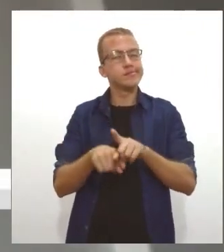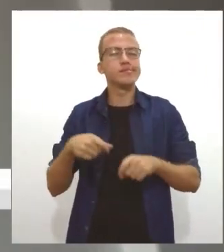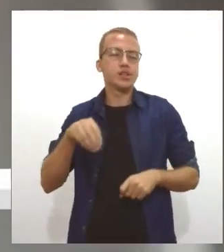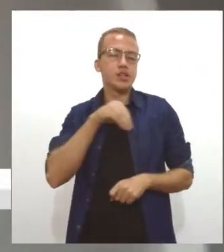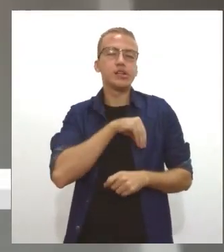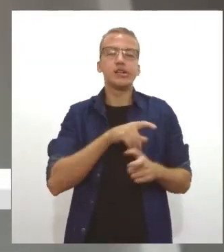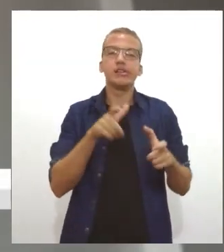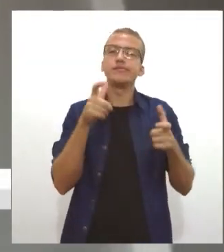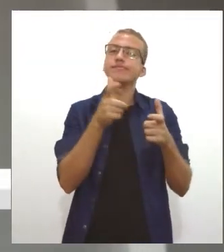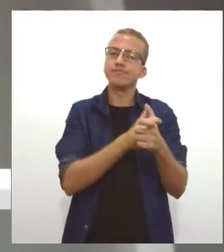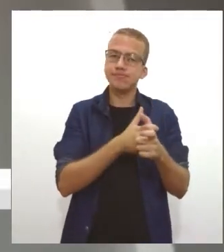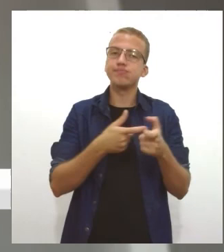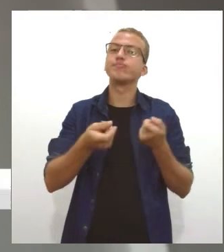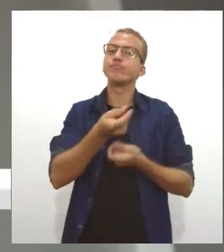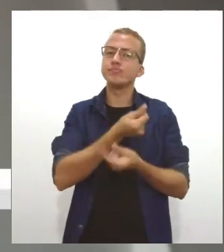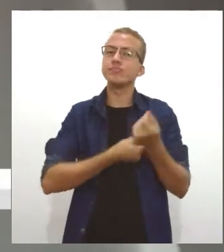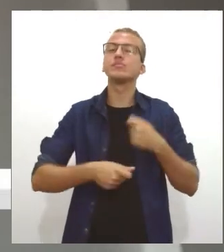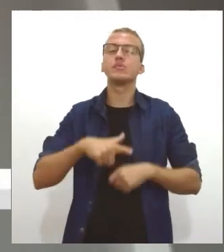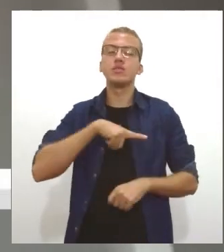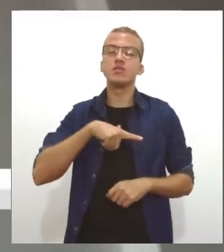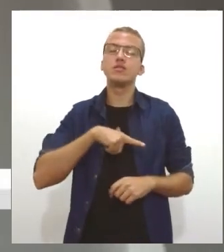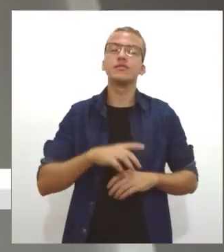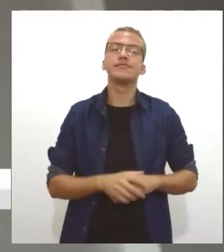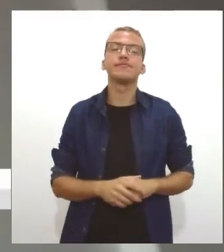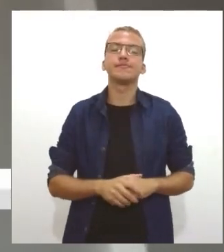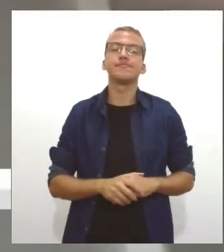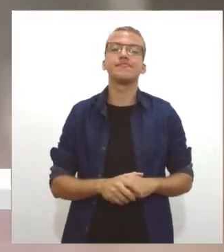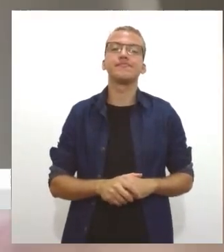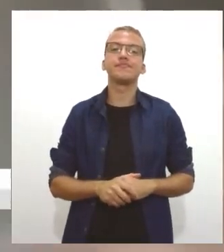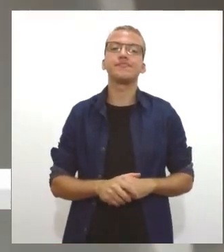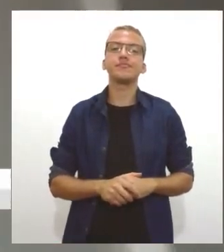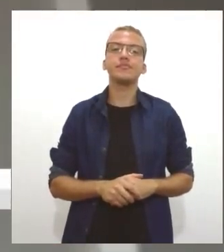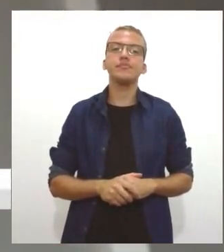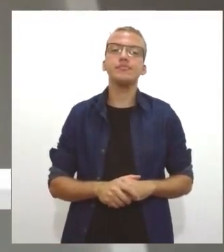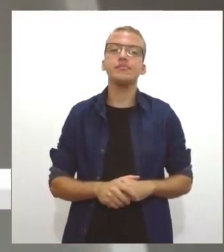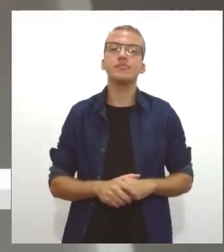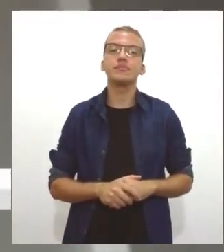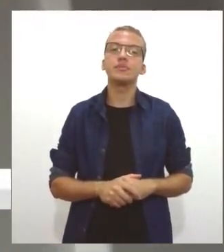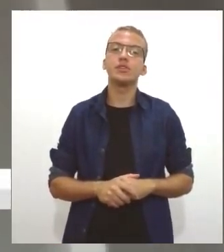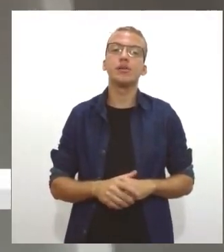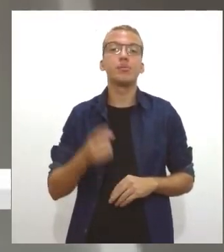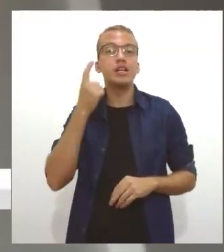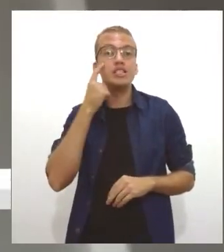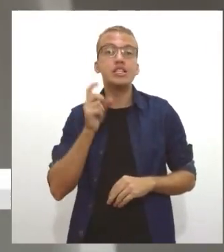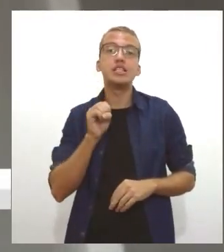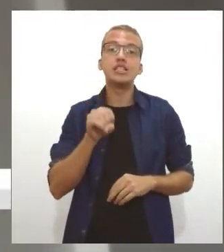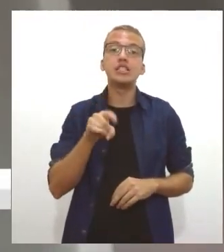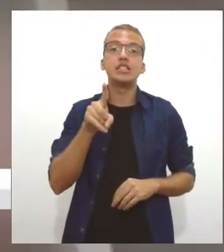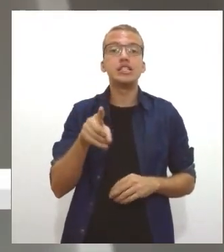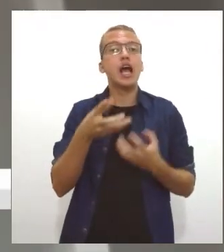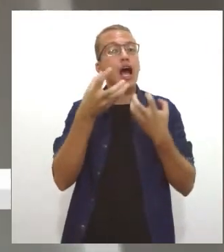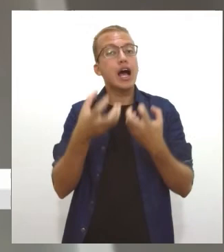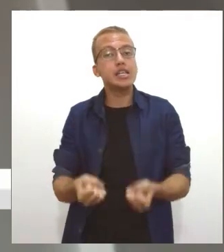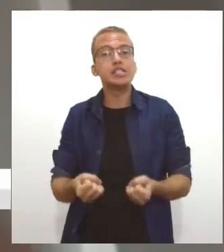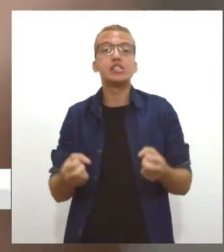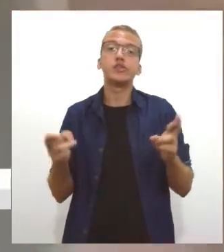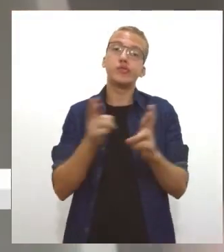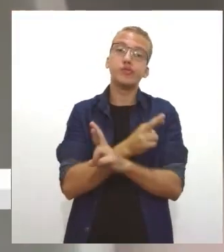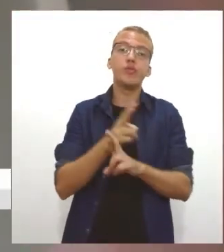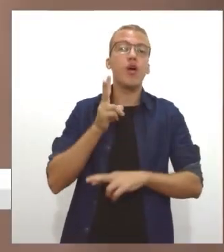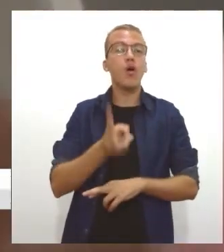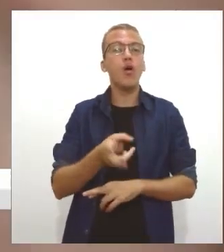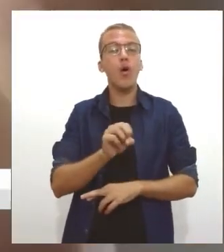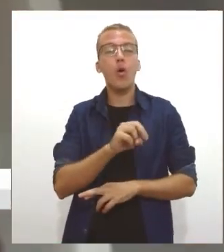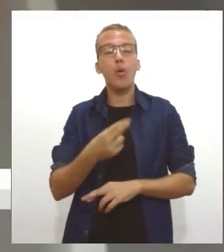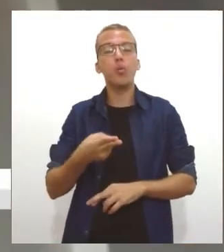muito alto na hora de continuar ou não essa relação abusiva, entendeu? Sim. Por isso, a